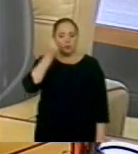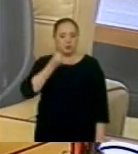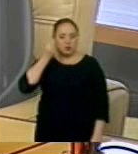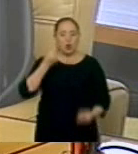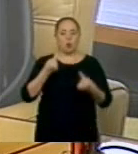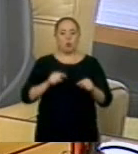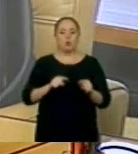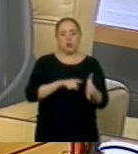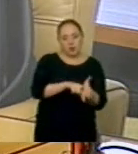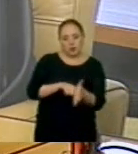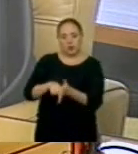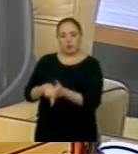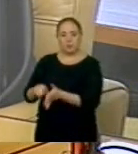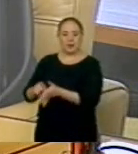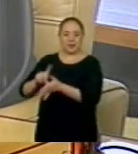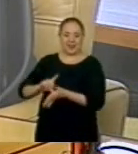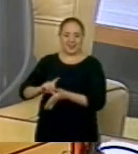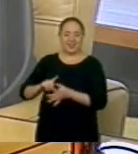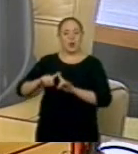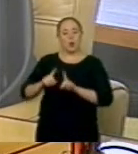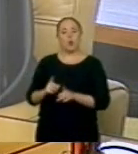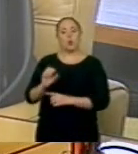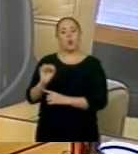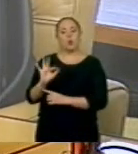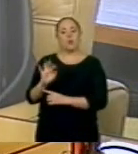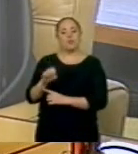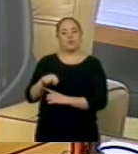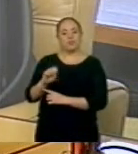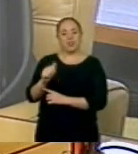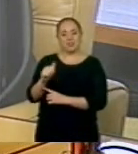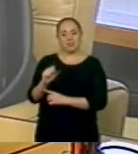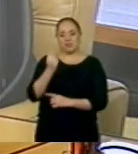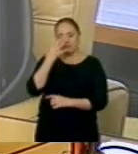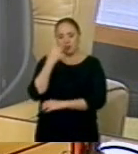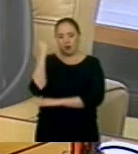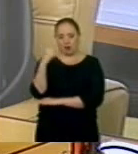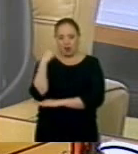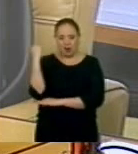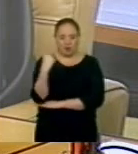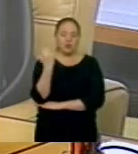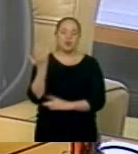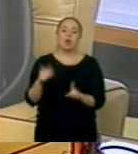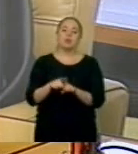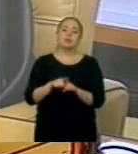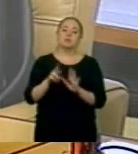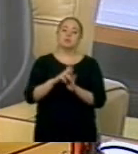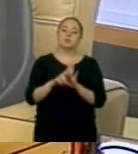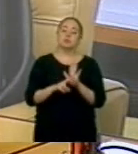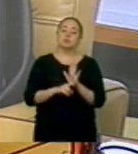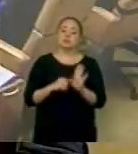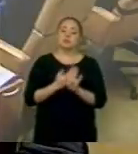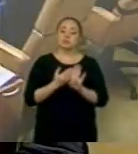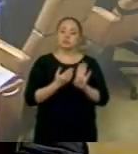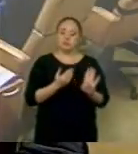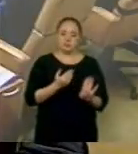investigações preliminares, nem para a proteção de ofensas mais graves. Além disso, entre os critérios fixados para afastar a imunidade,